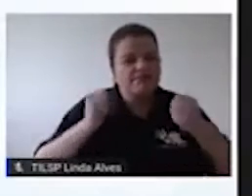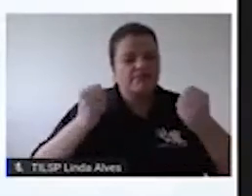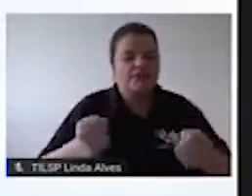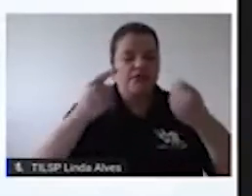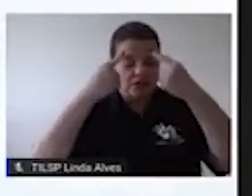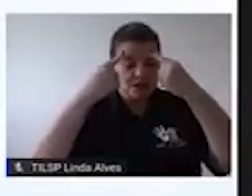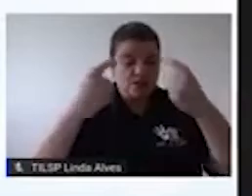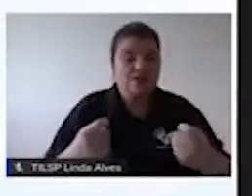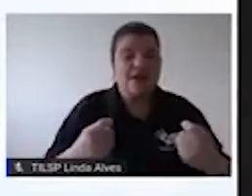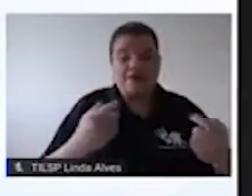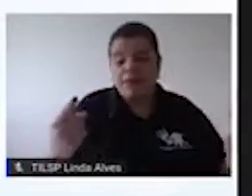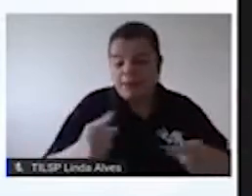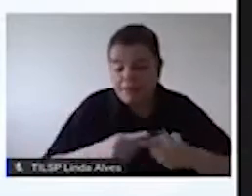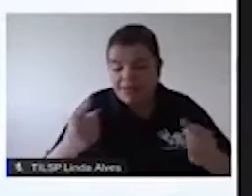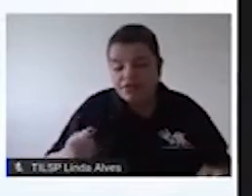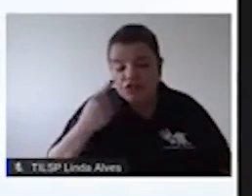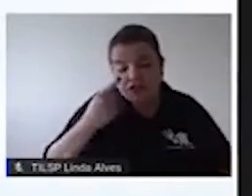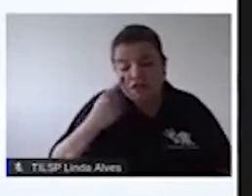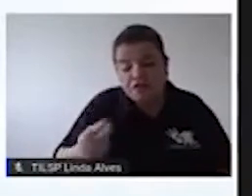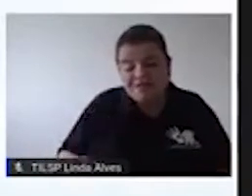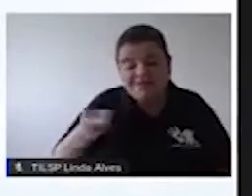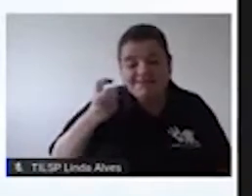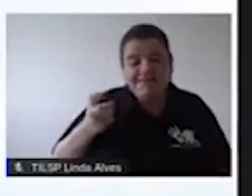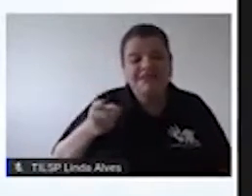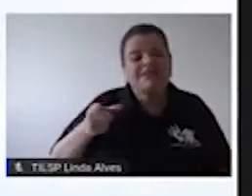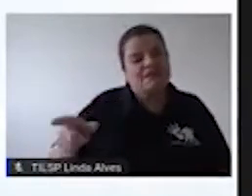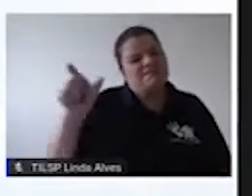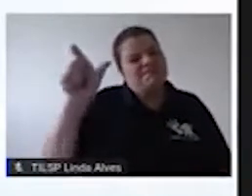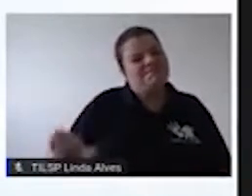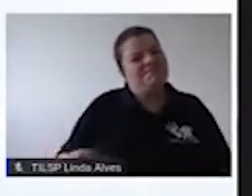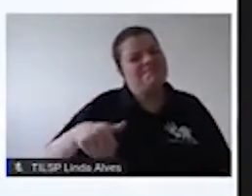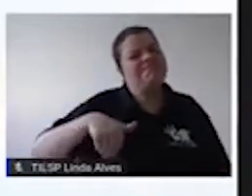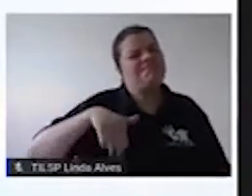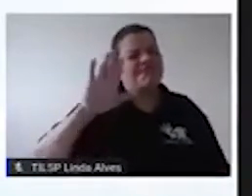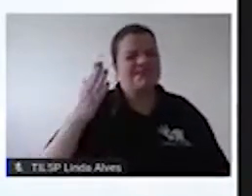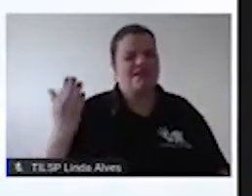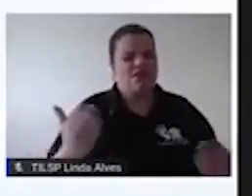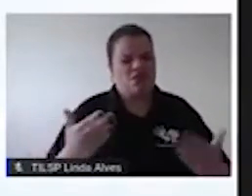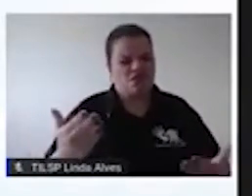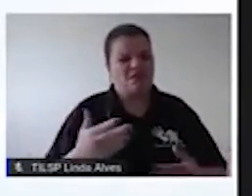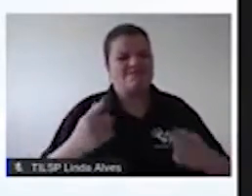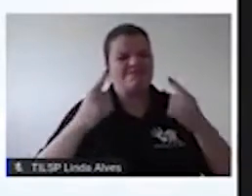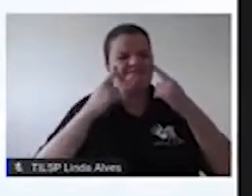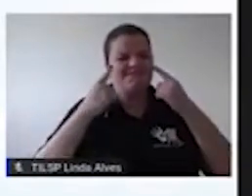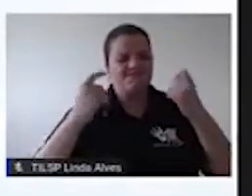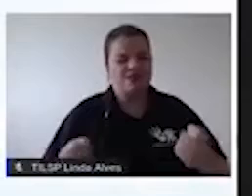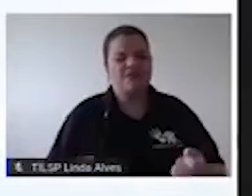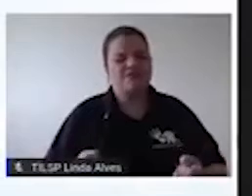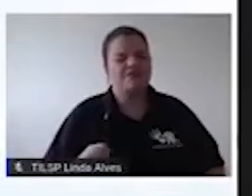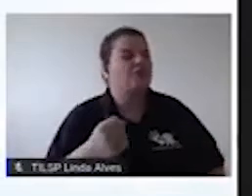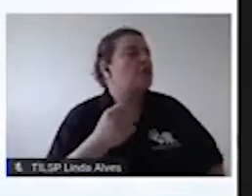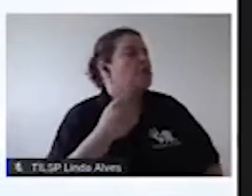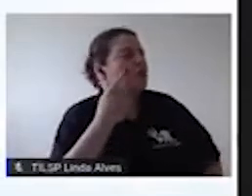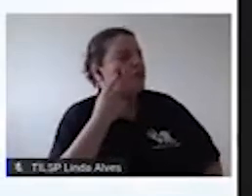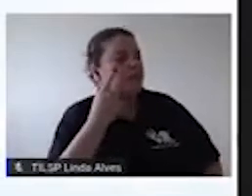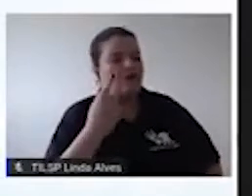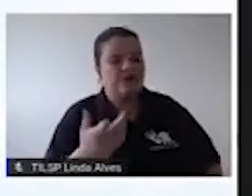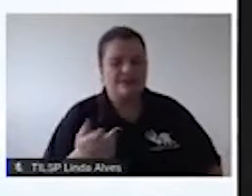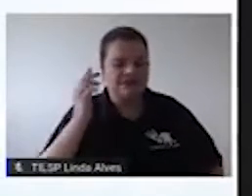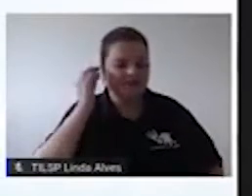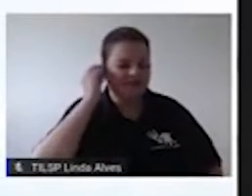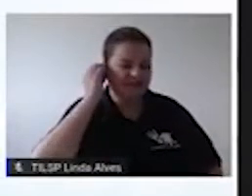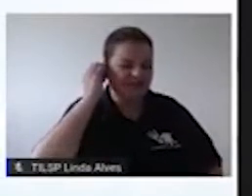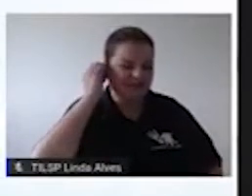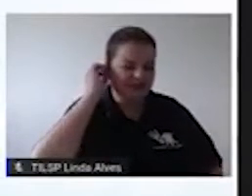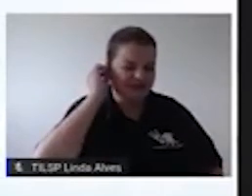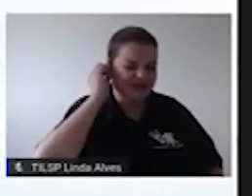mais vulneráveis que estão sujeitos a essa violência. Você pode...